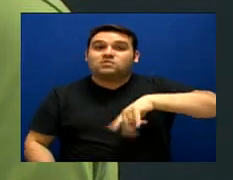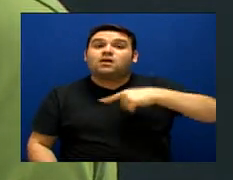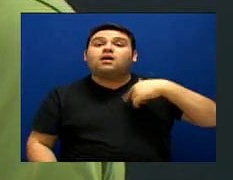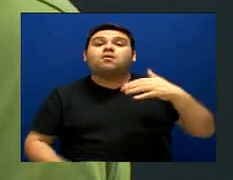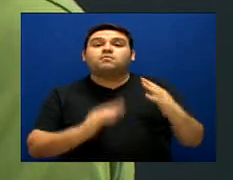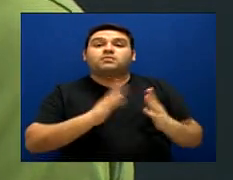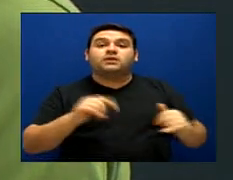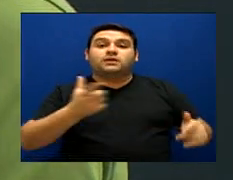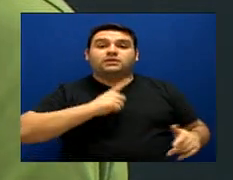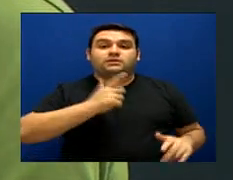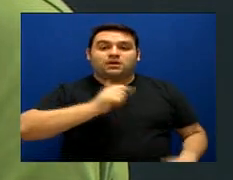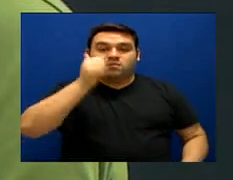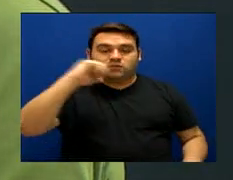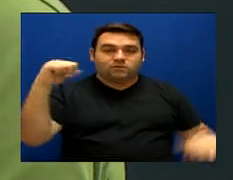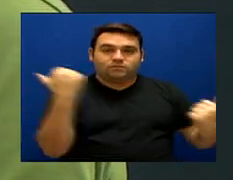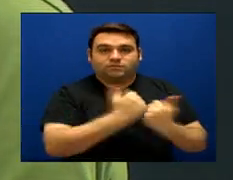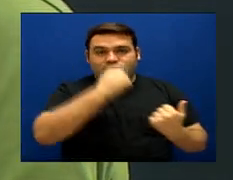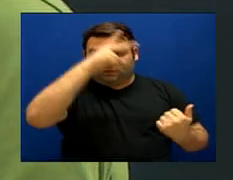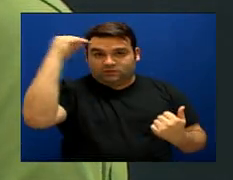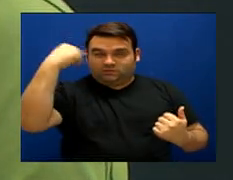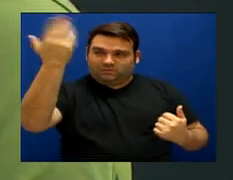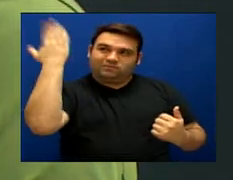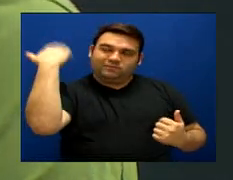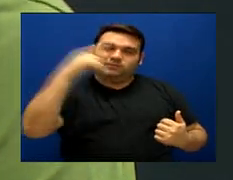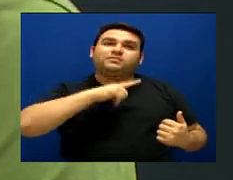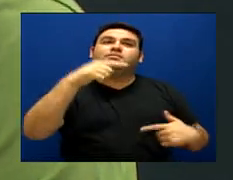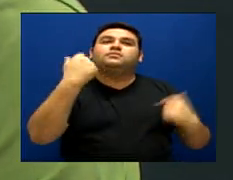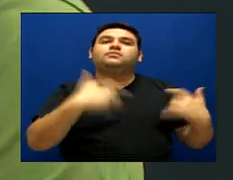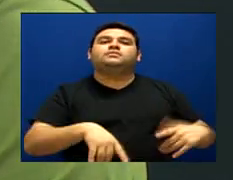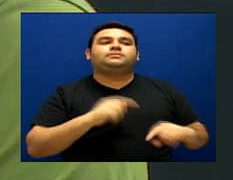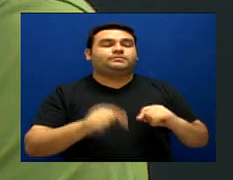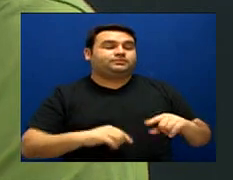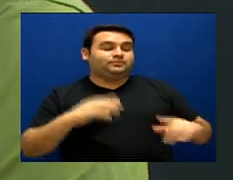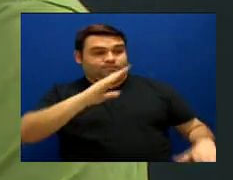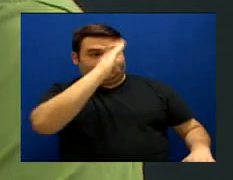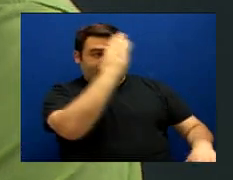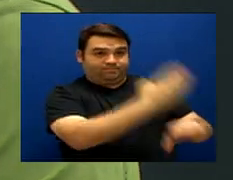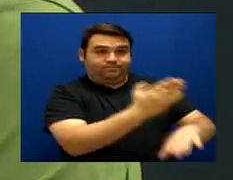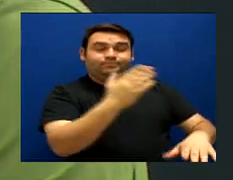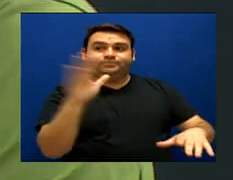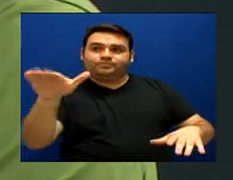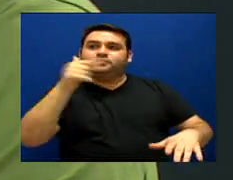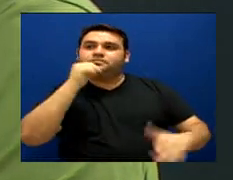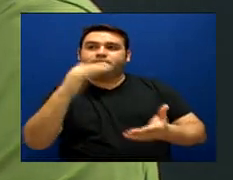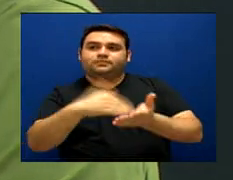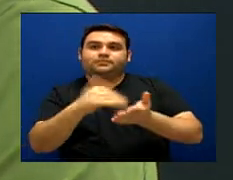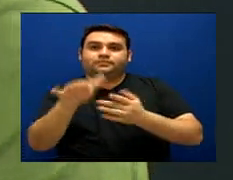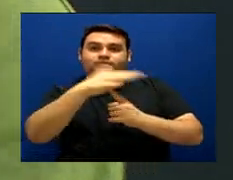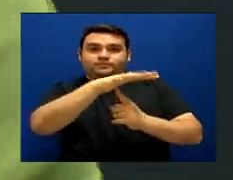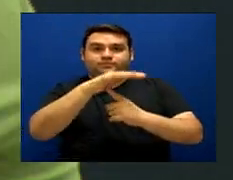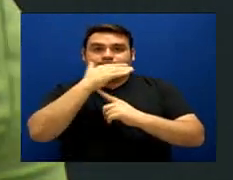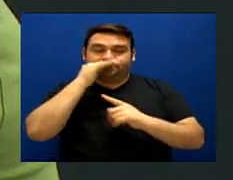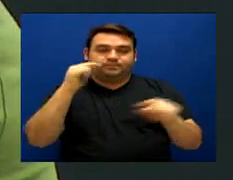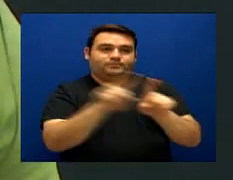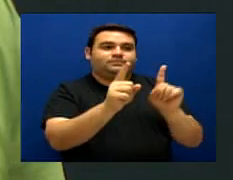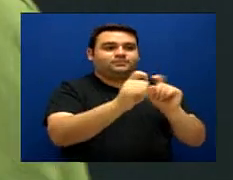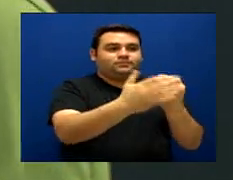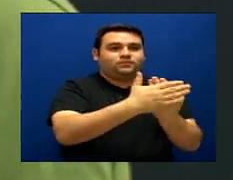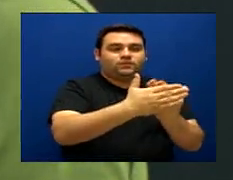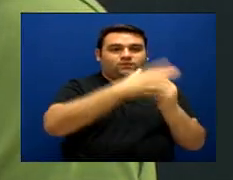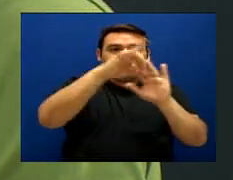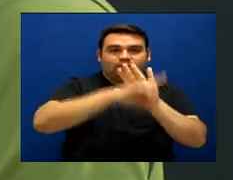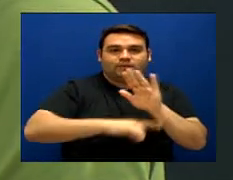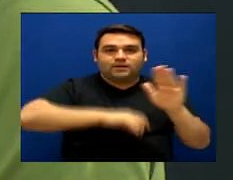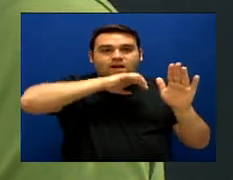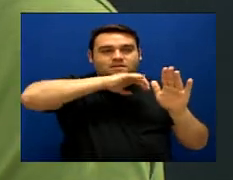estive solicitando com a vice-prefeita duas semanas atrás? Que ela intercedesse, chamasse o secretário do meio ambiente, mais a Comissão dos Direitos dos